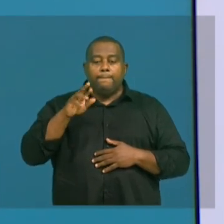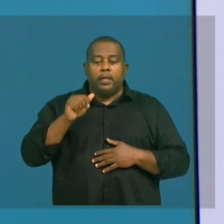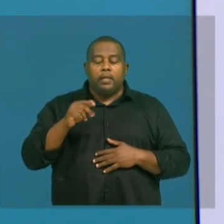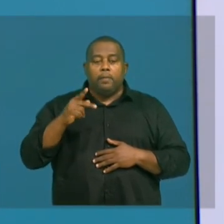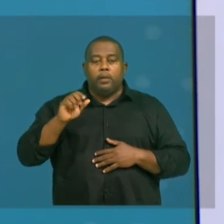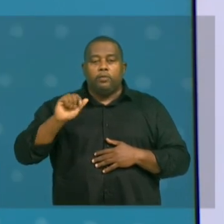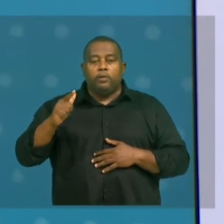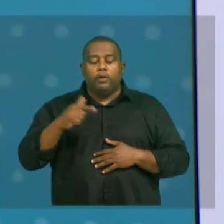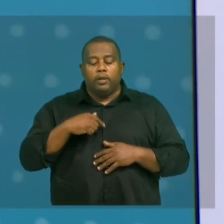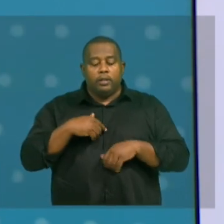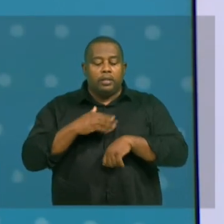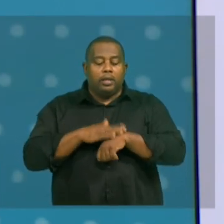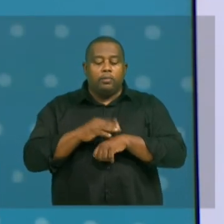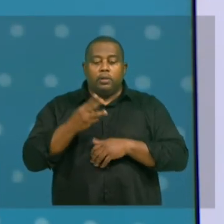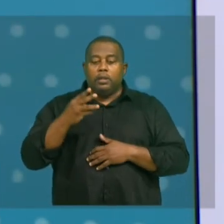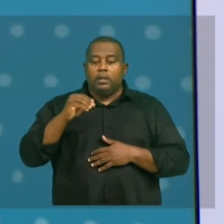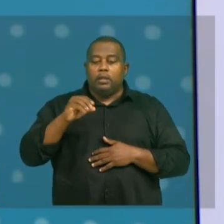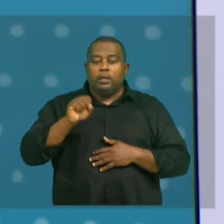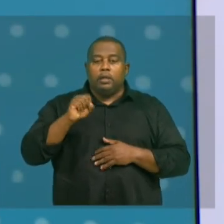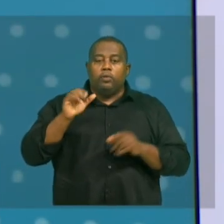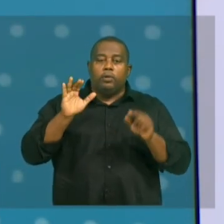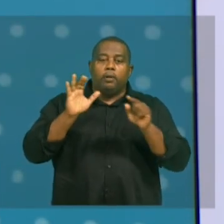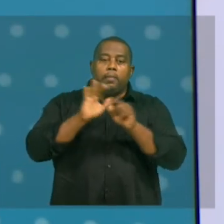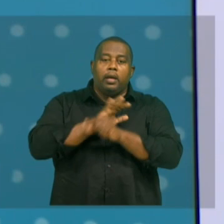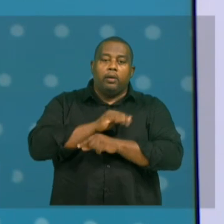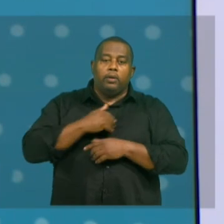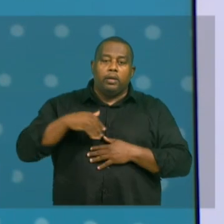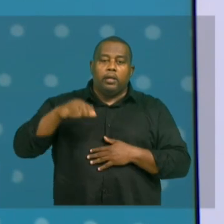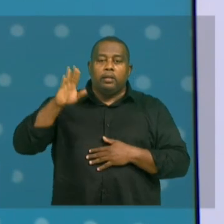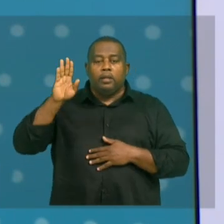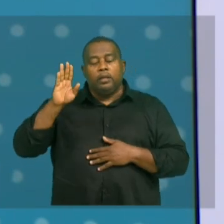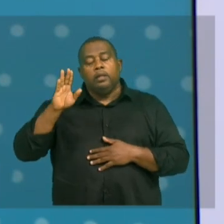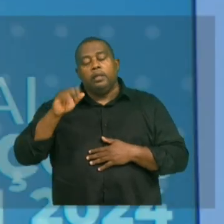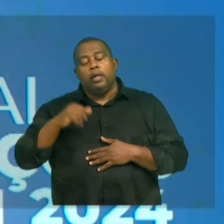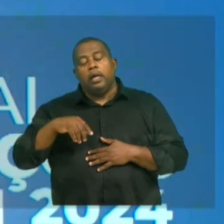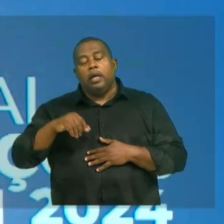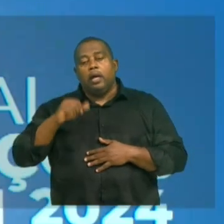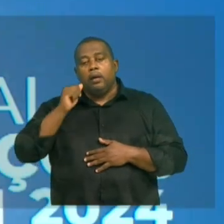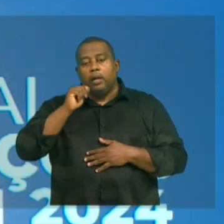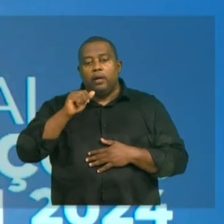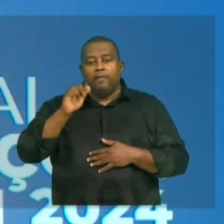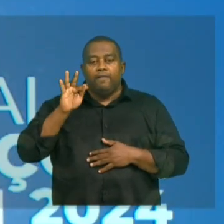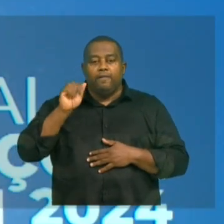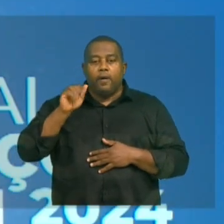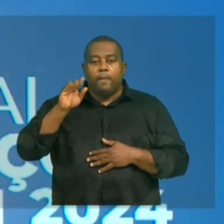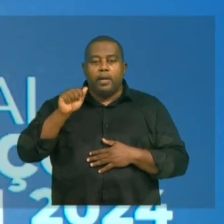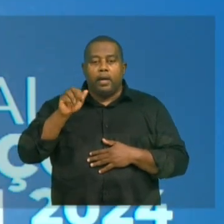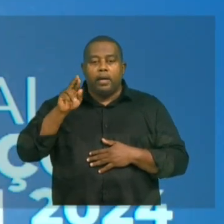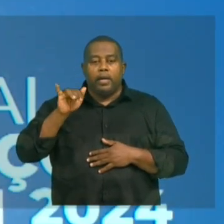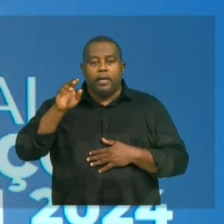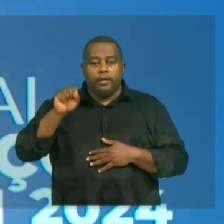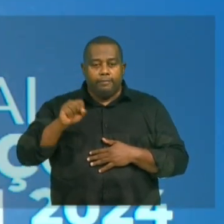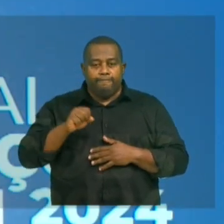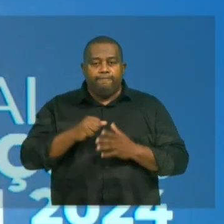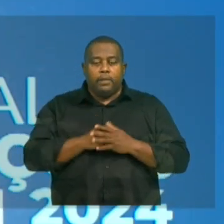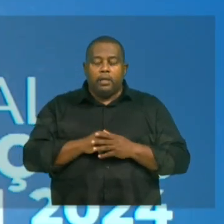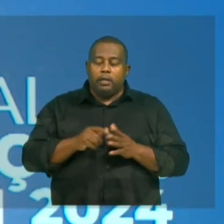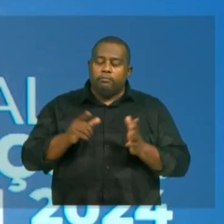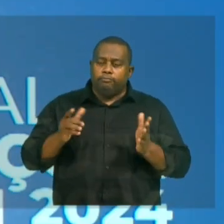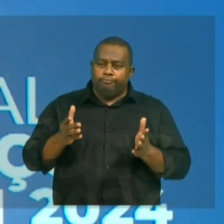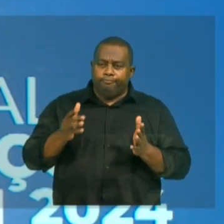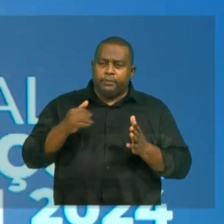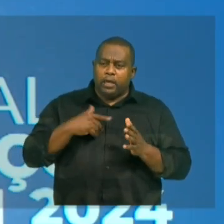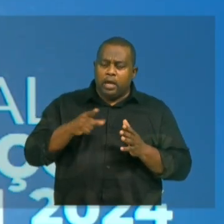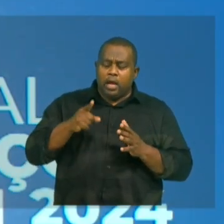30 segundos para fazer a sua pergunta à candidata Fábia Reis do PT e Fábia a mobilidade urbana em